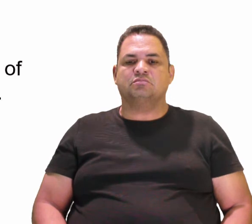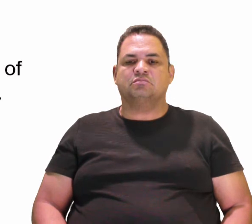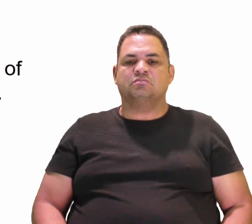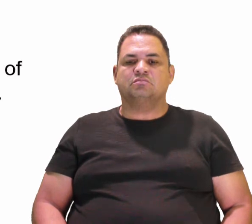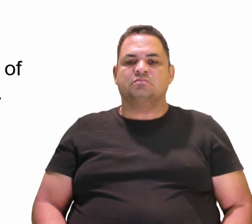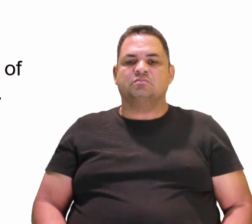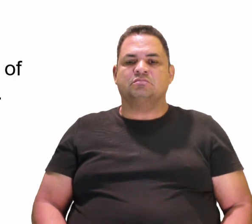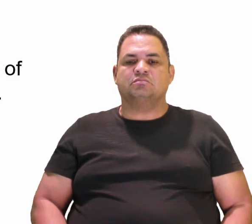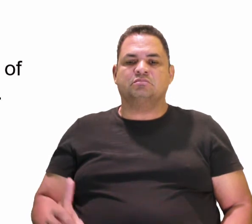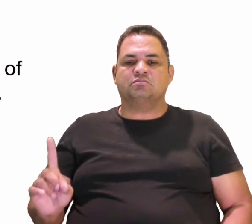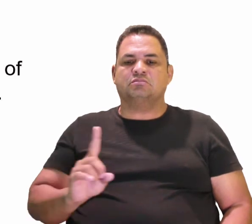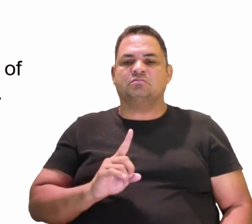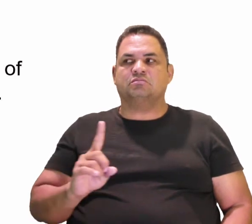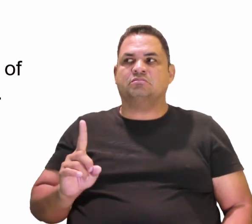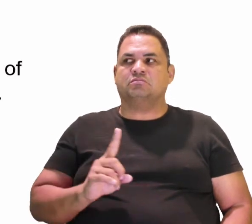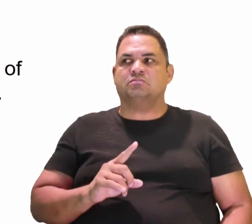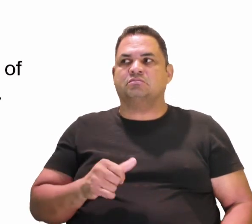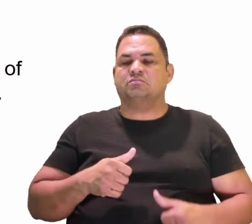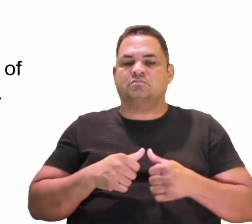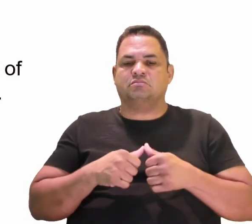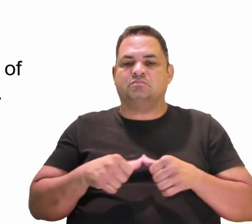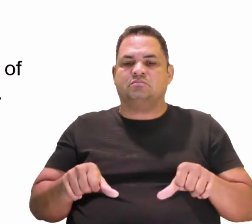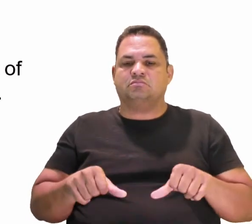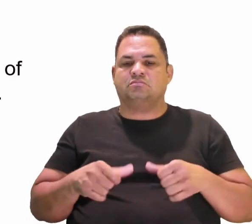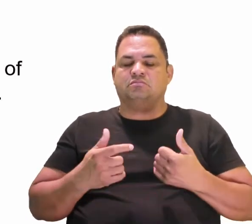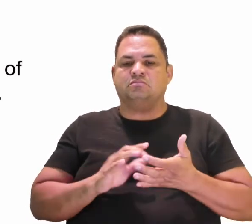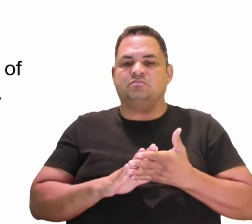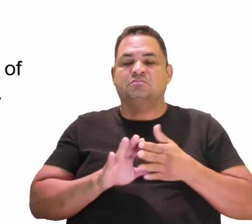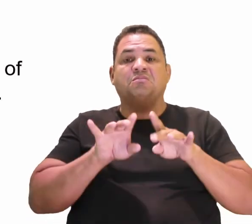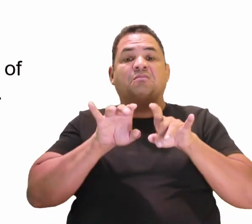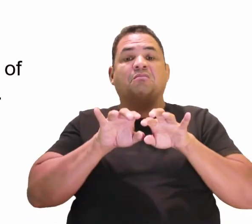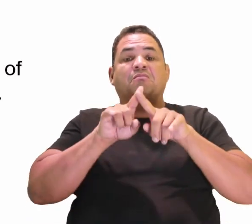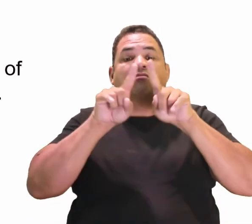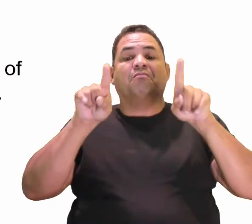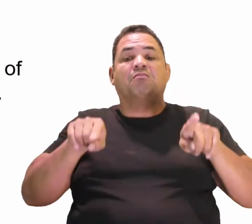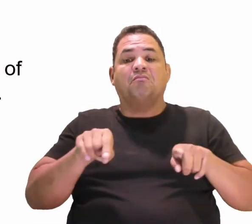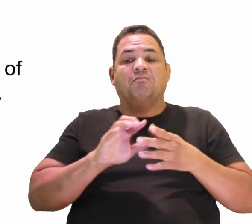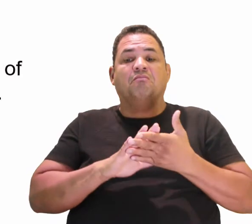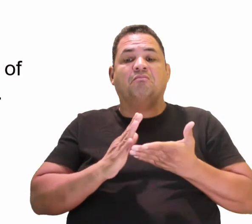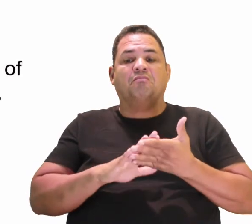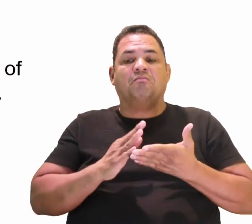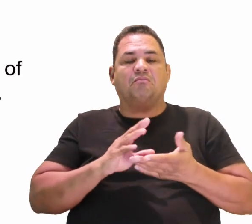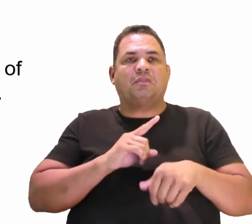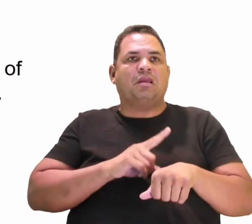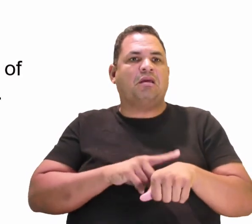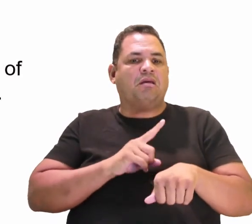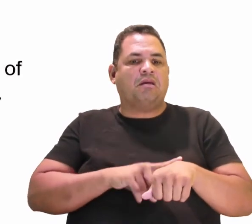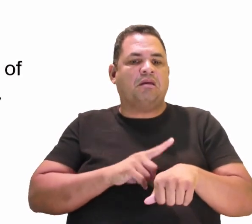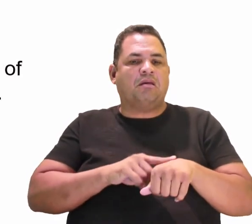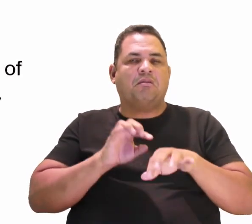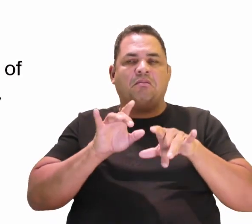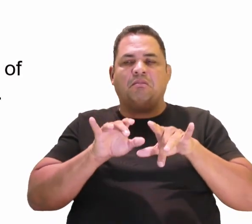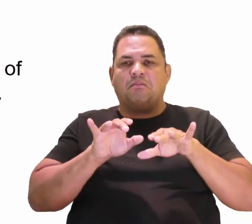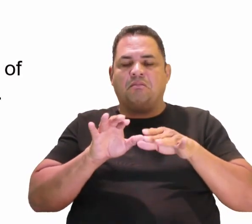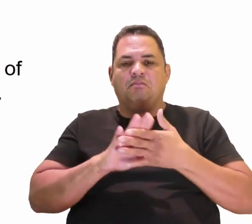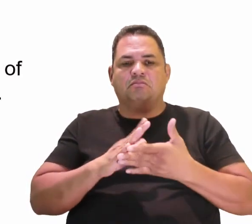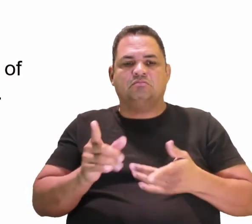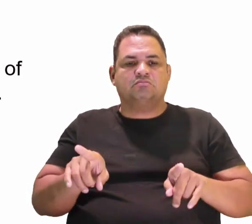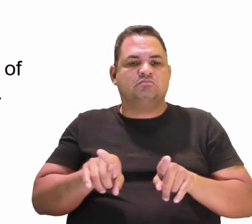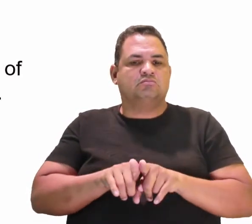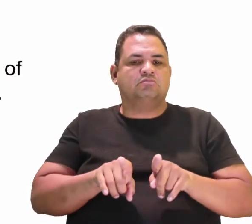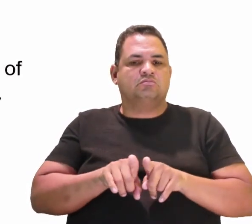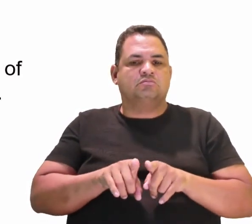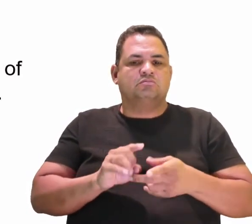stay, não fique na frente do computador por horas. Sim, isso ajuda